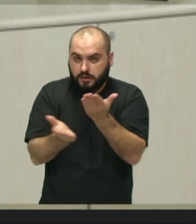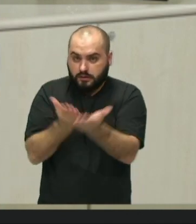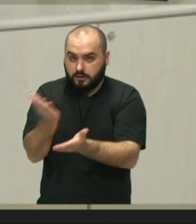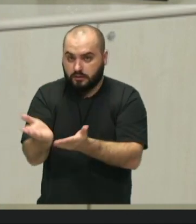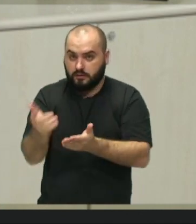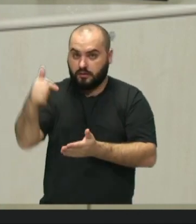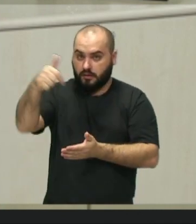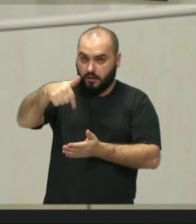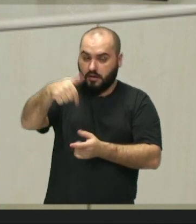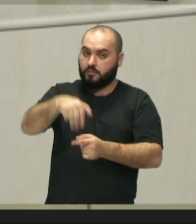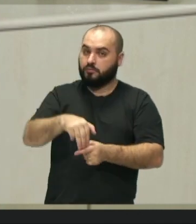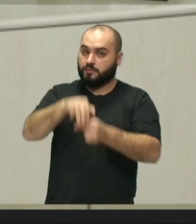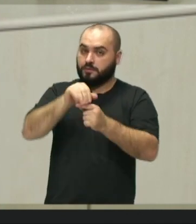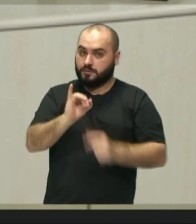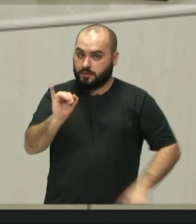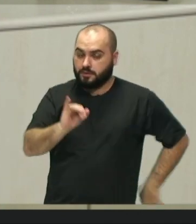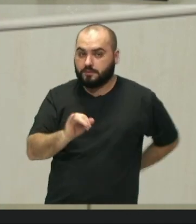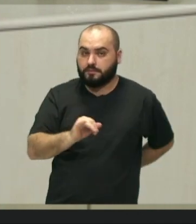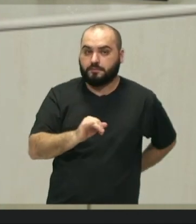município de Itajaí.